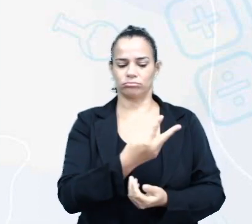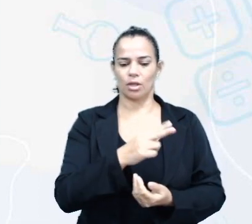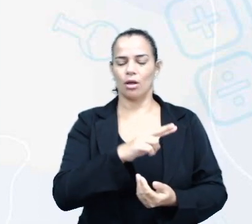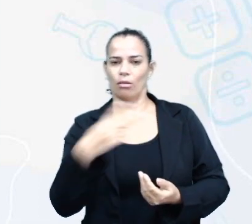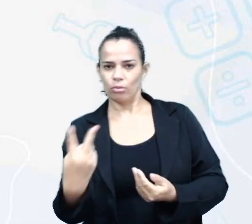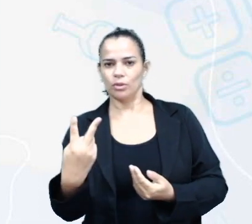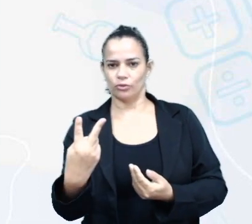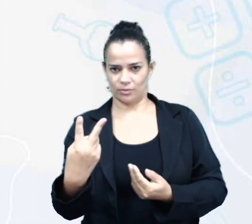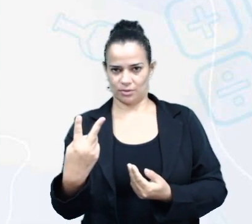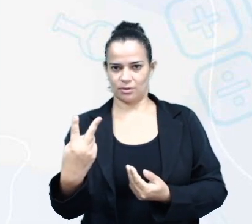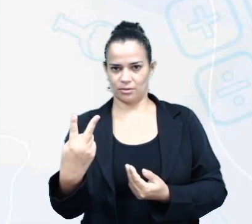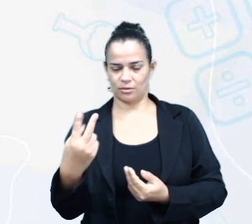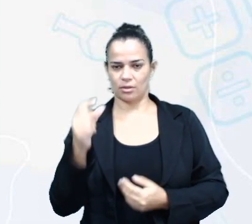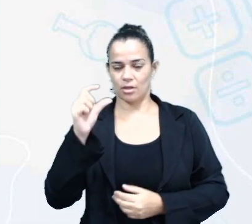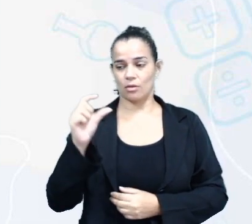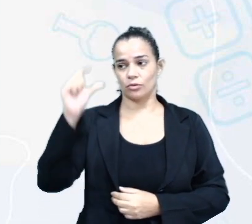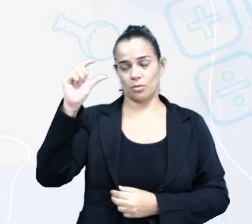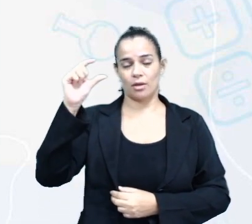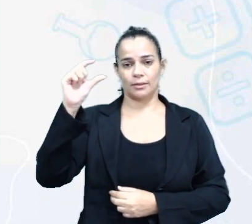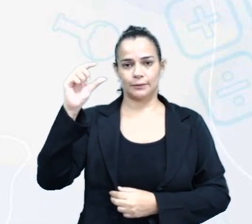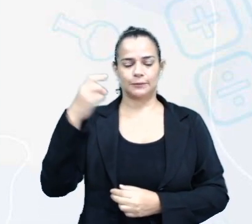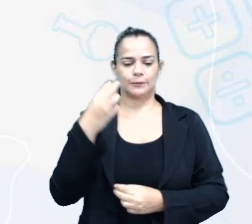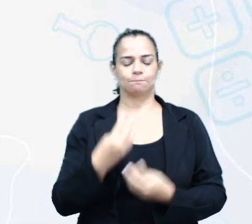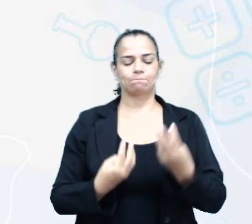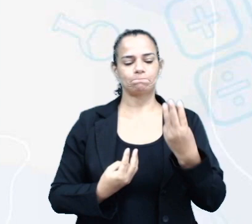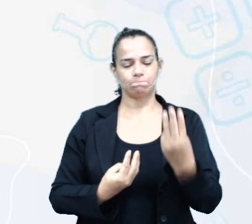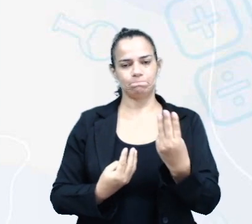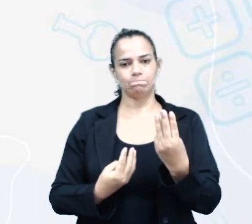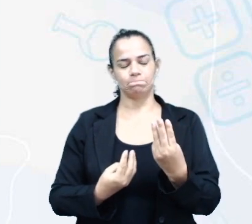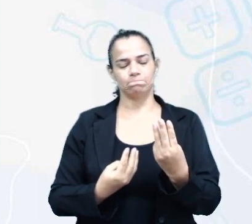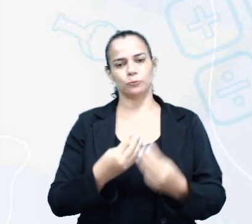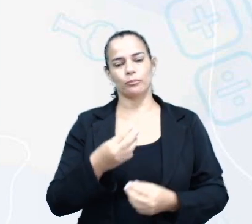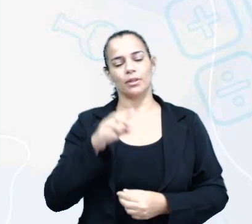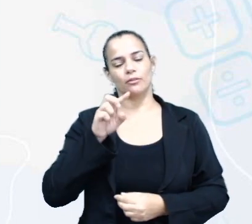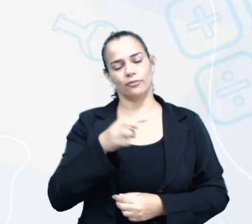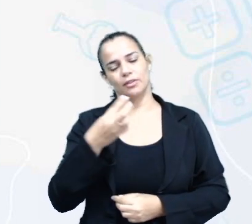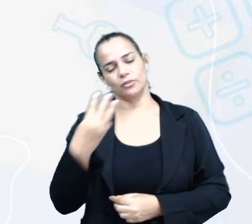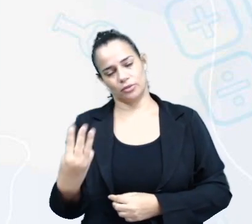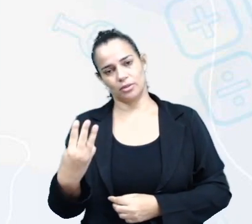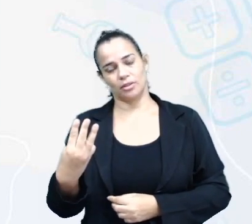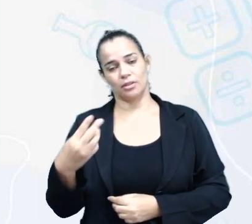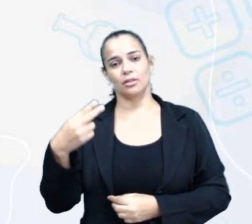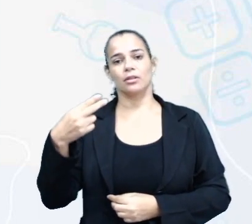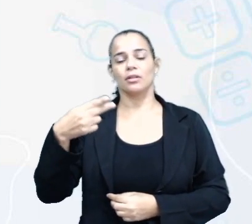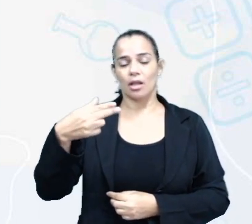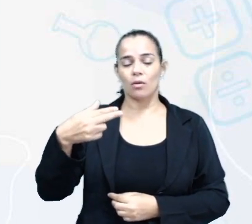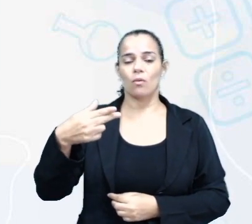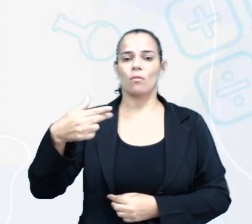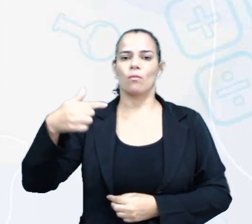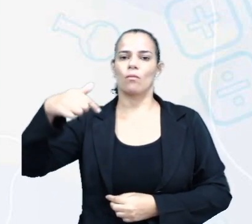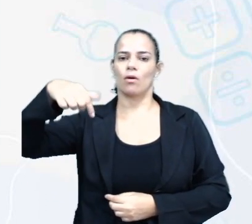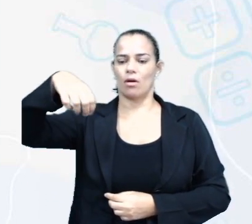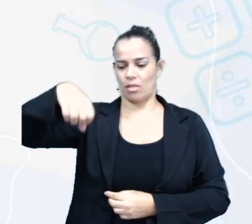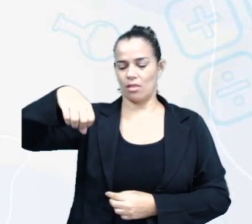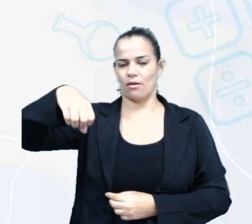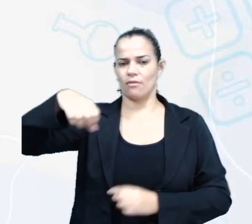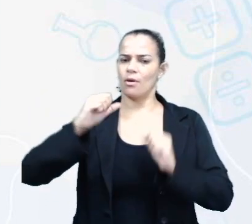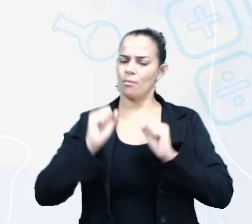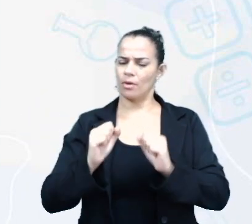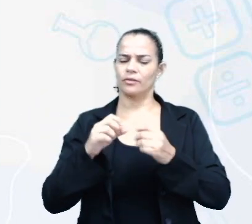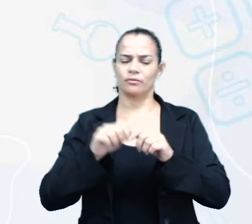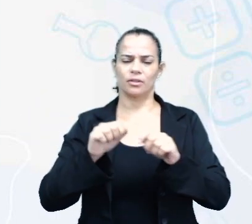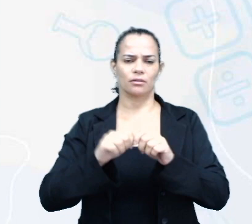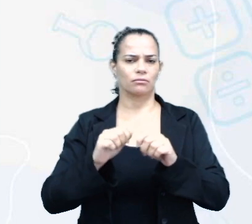vezes, que é o expoente. Então 3 vezes 3 é igual a 9. Eu também posso fazer isso com qualquer número, como a gente viu, sendo